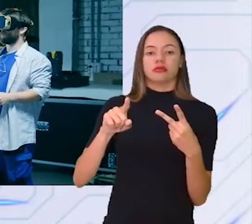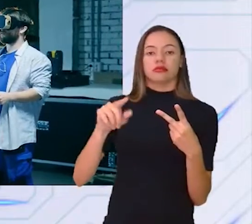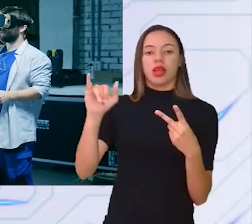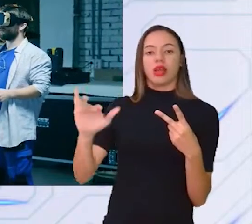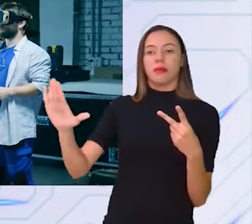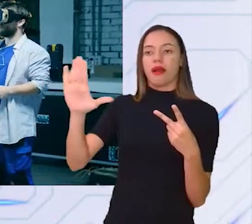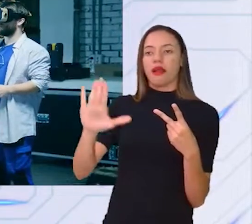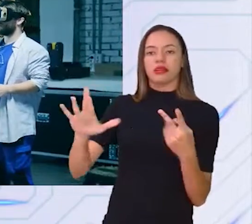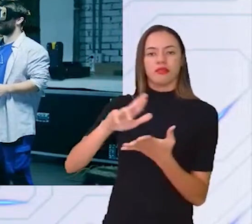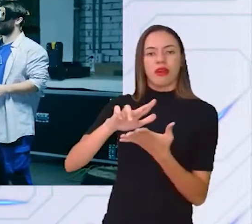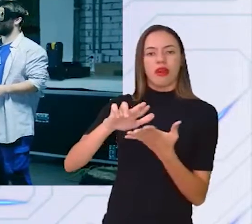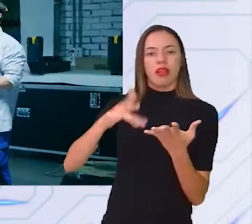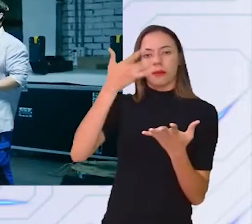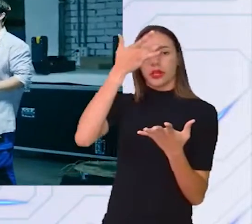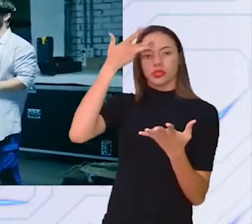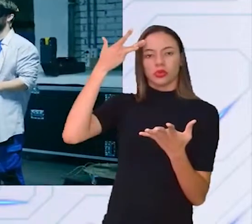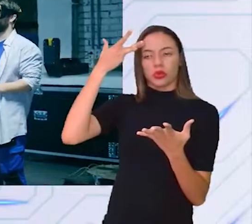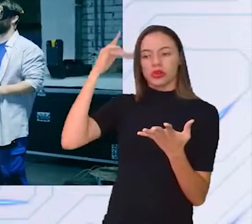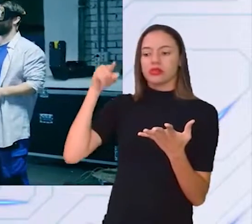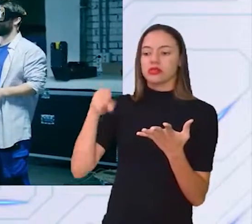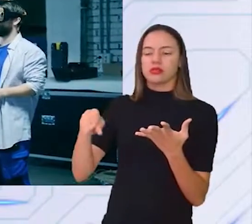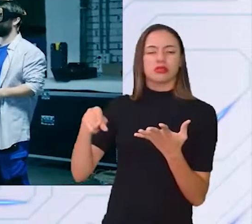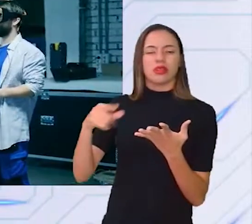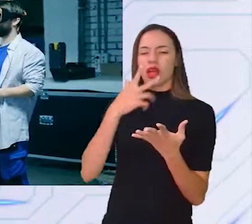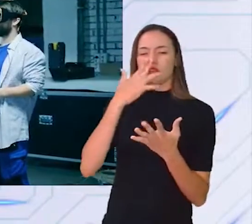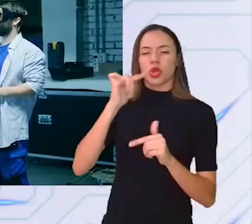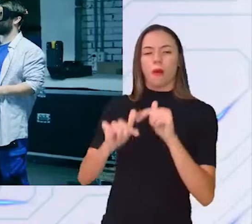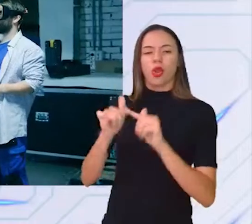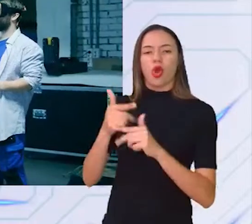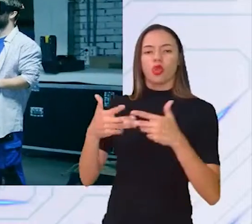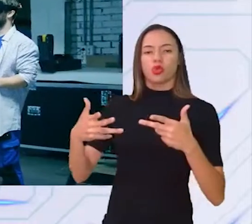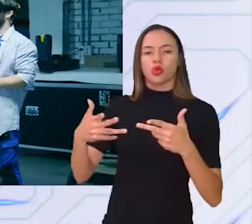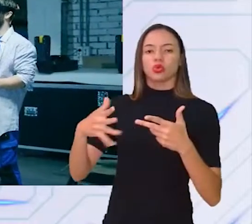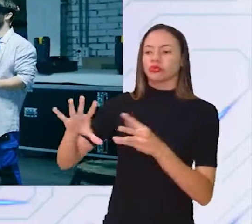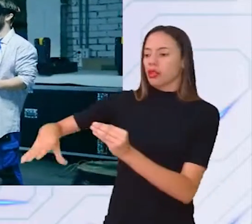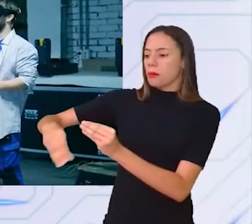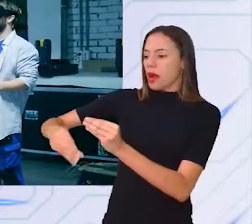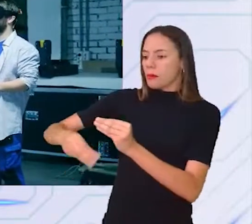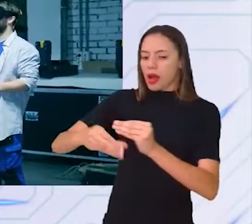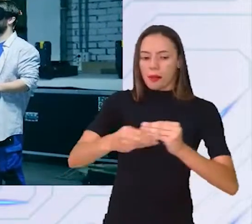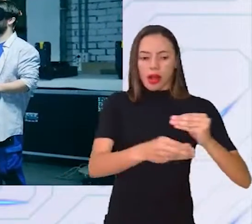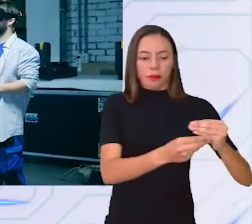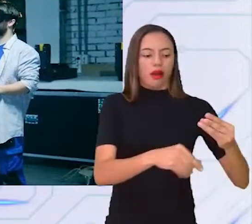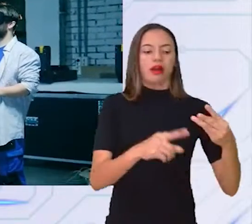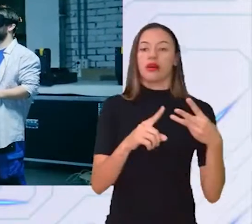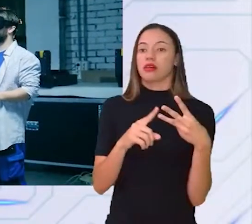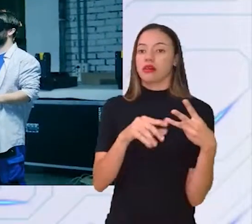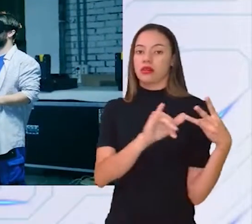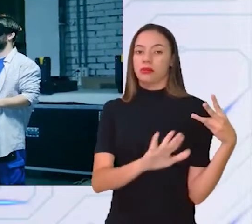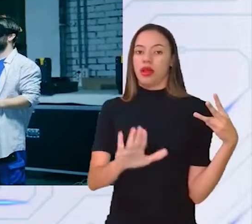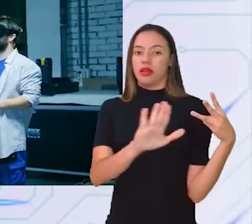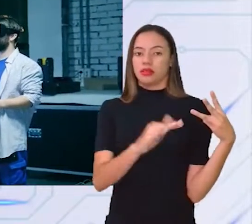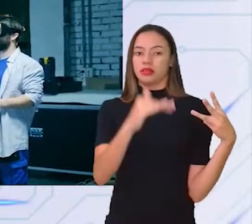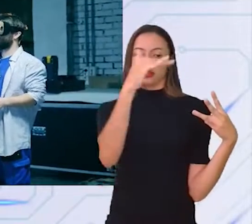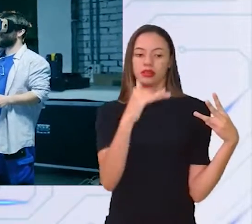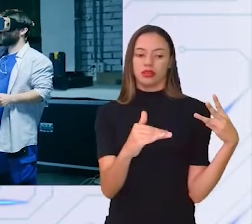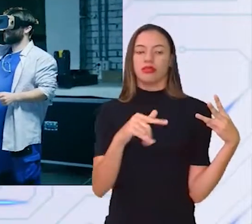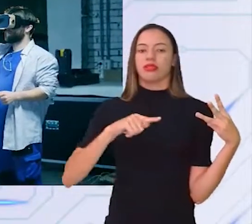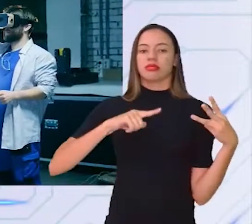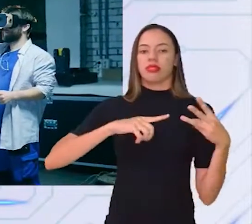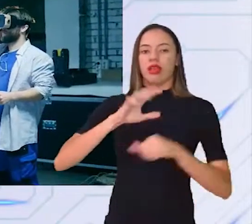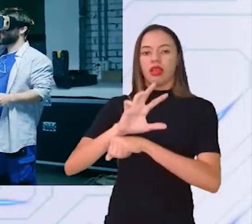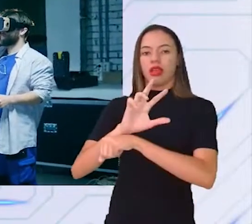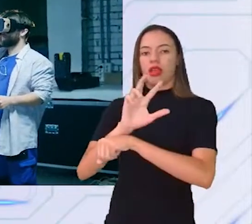tipo, várias pessoas passando algum produto e eles complementando. Tem um outro ali que está mais na parte de baixo, uns